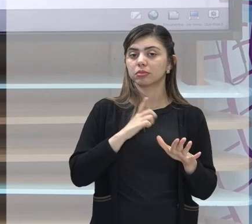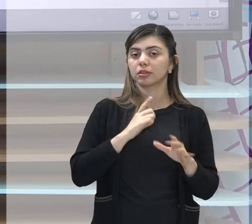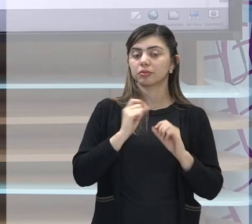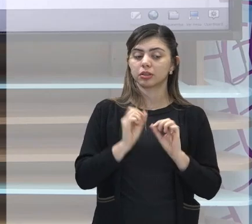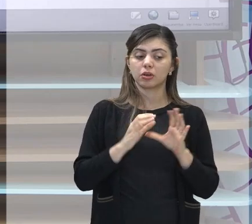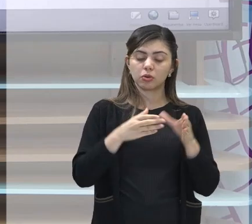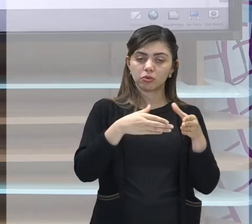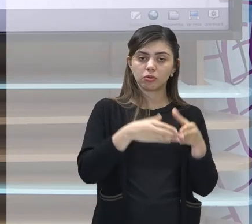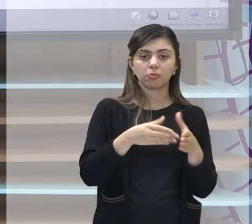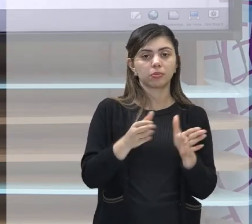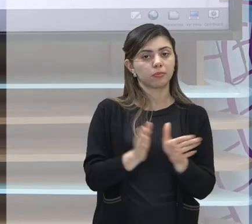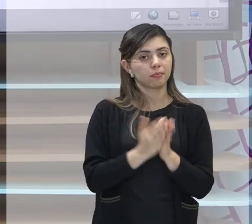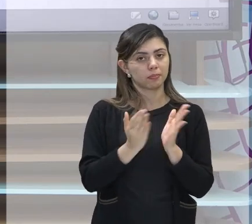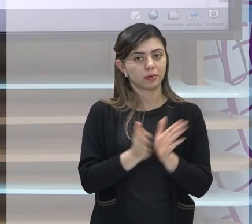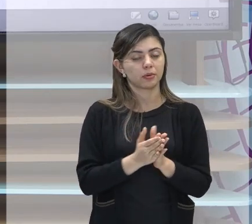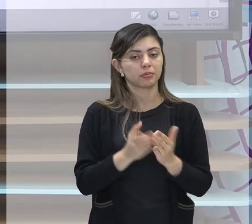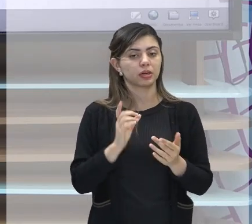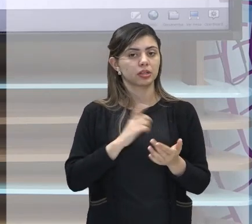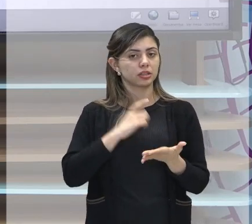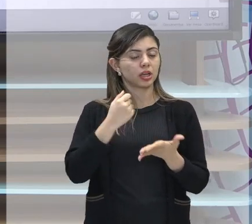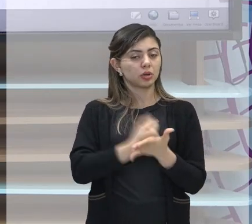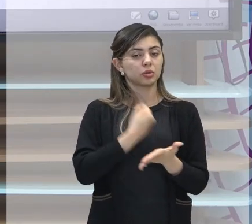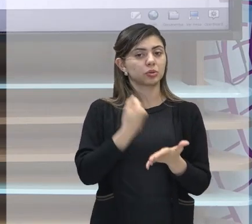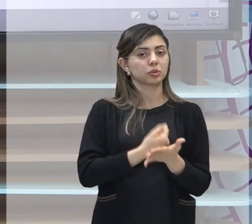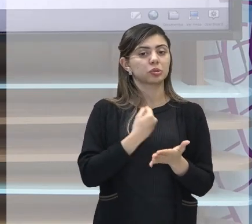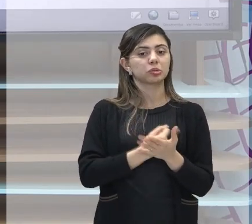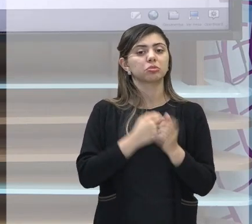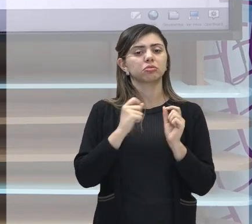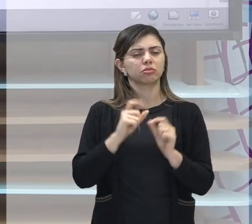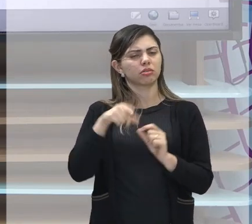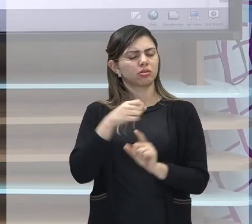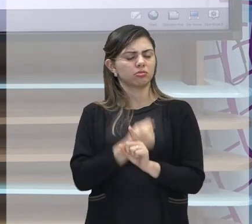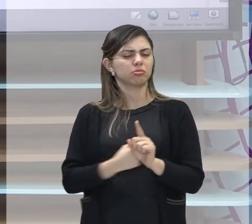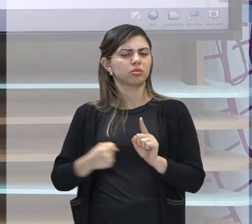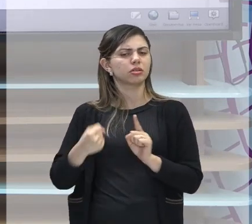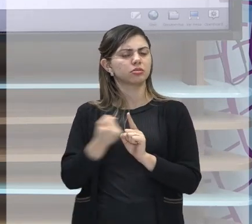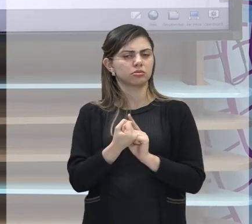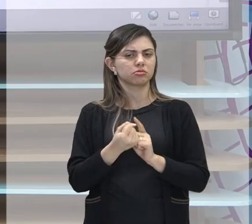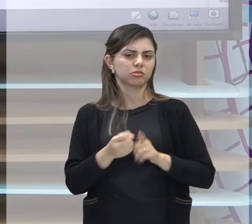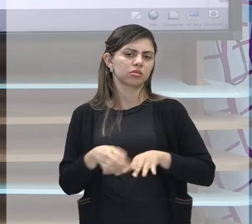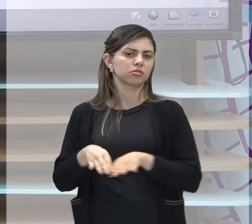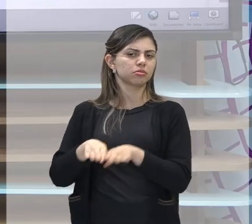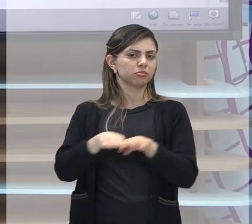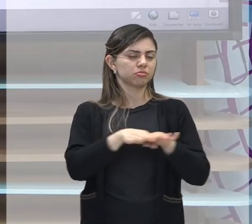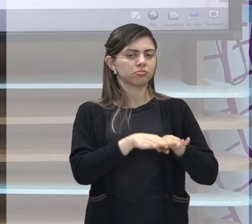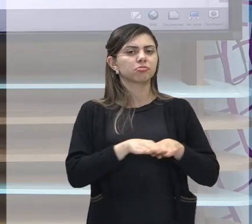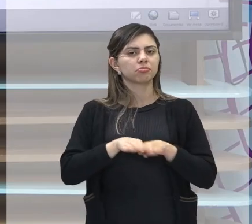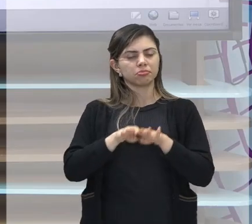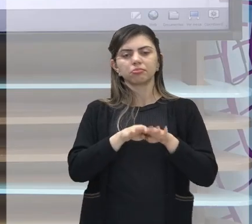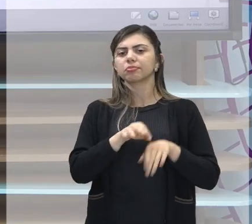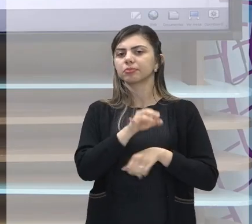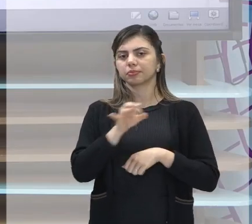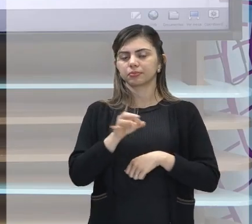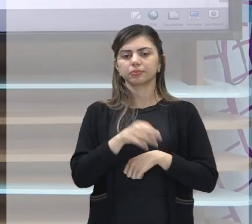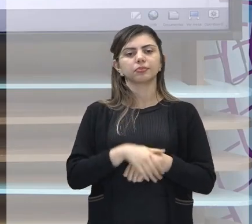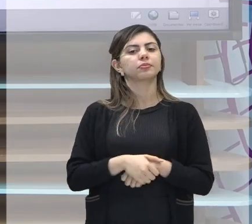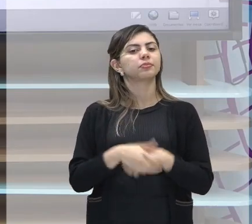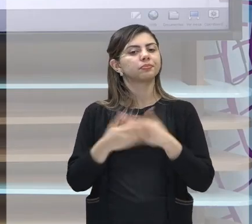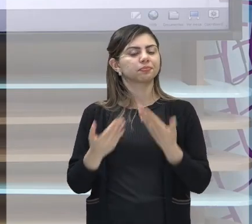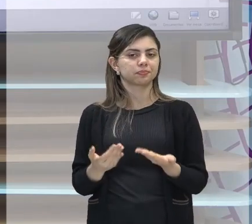modo geral, e que luta pelo quê? Por uma sociedade, de um modo geral, mais igualitária.